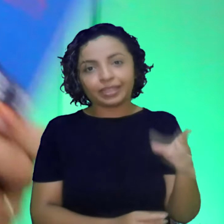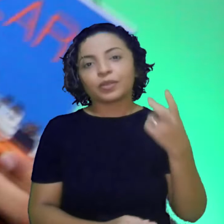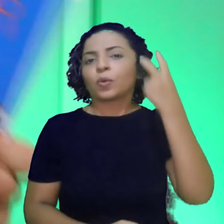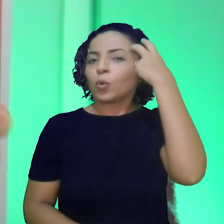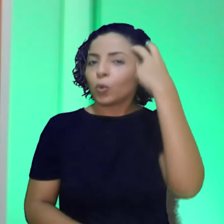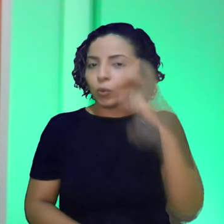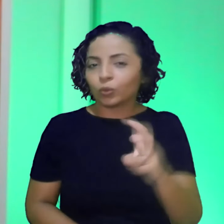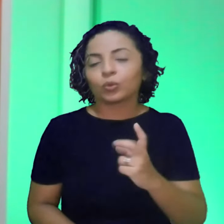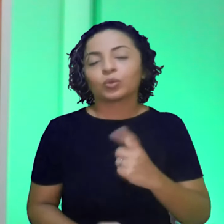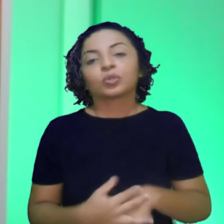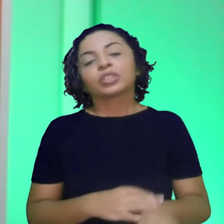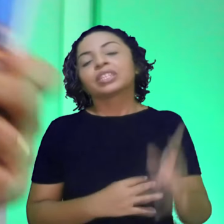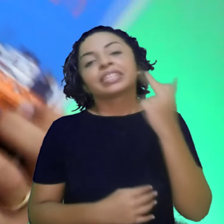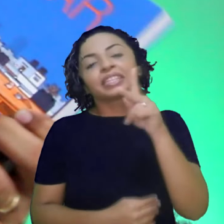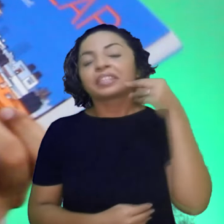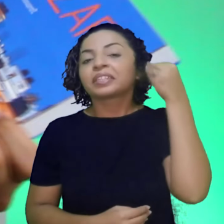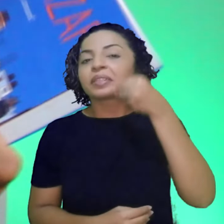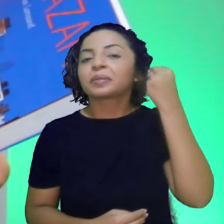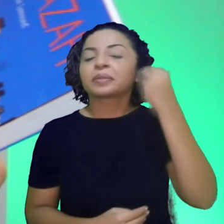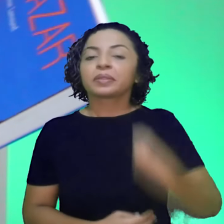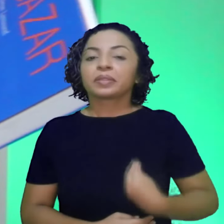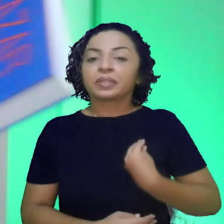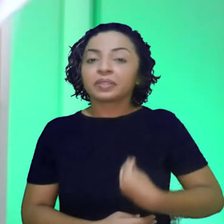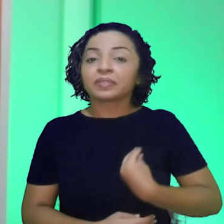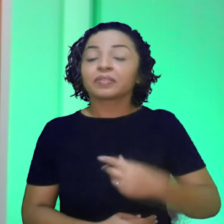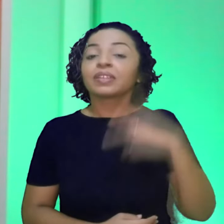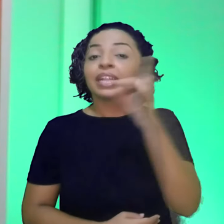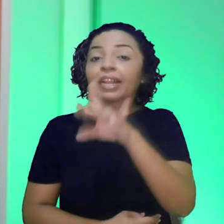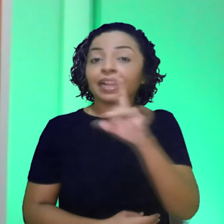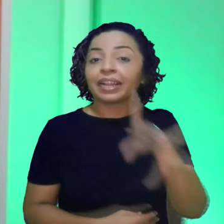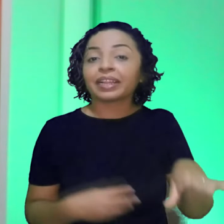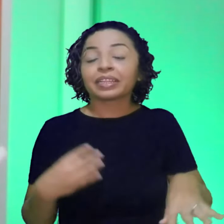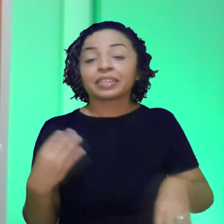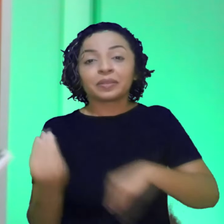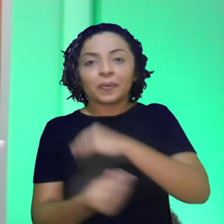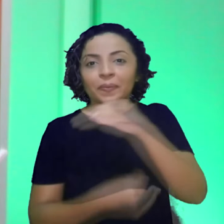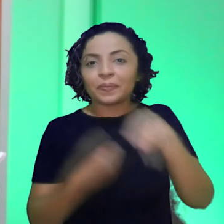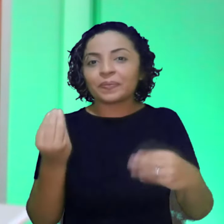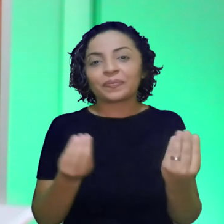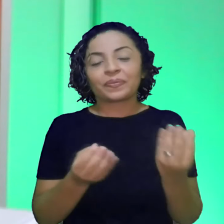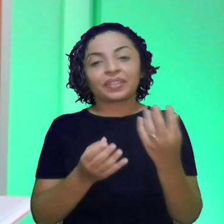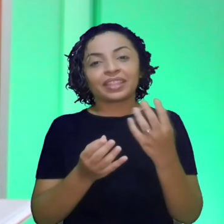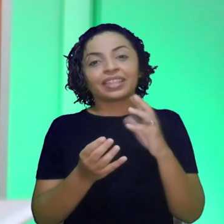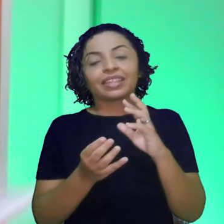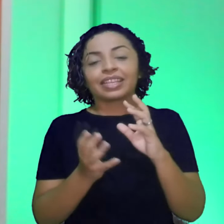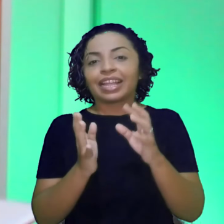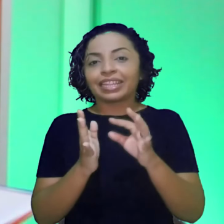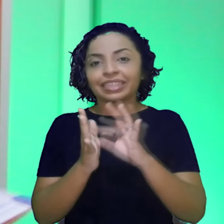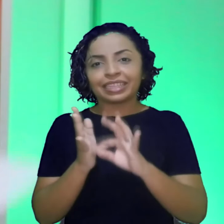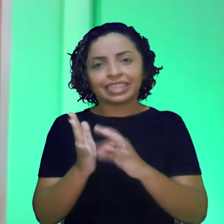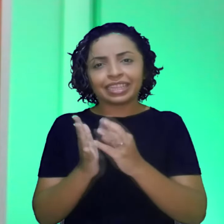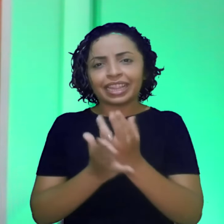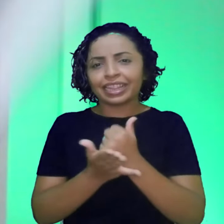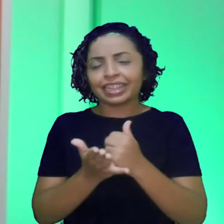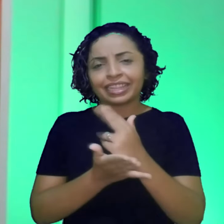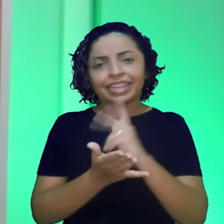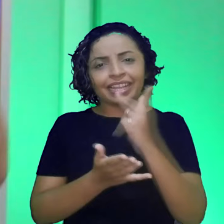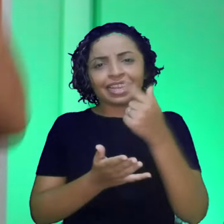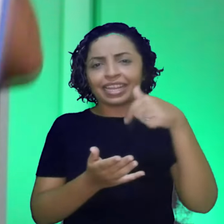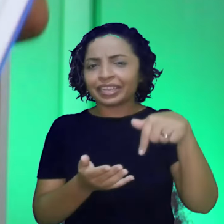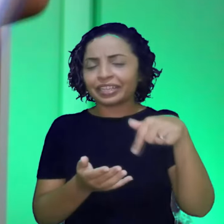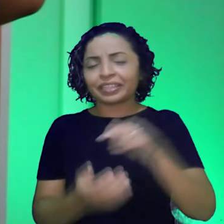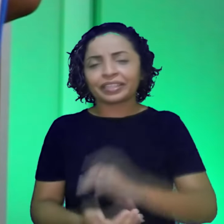suas culturas, com suas experiências de vida. E cada um vão se misturando aqui nessa obra. E tem um traço muito legal essa HQ.